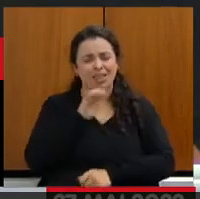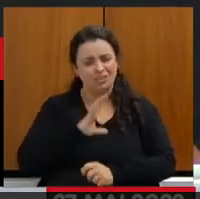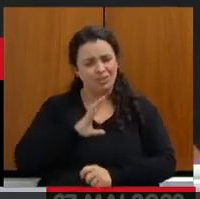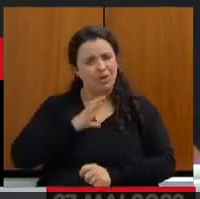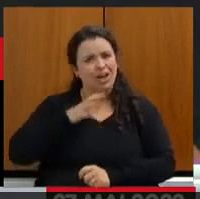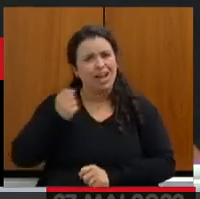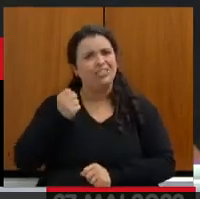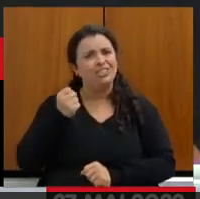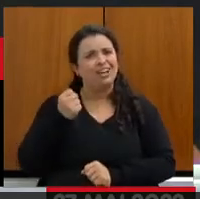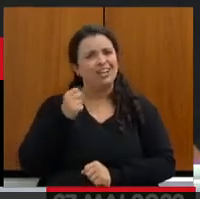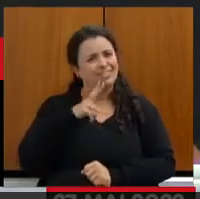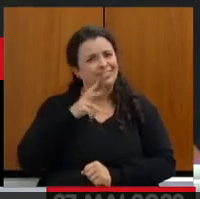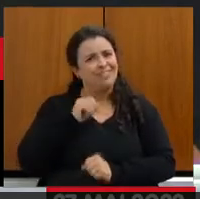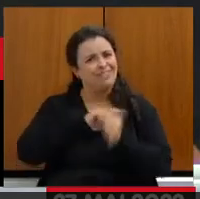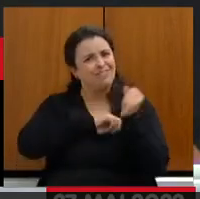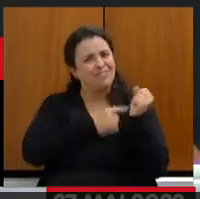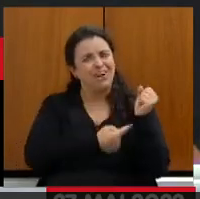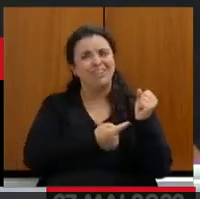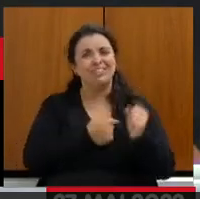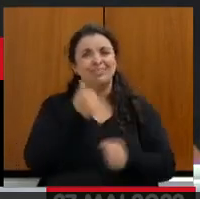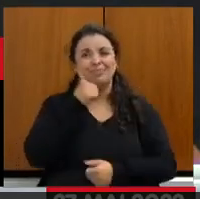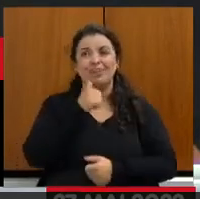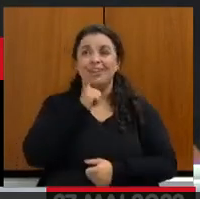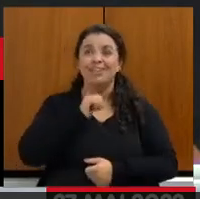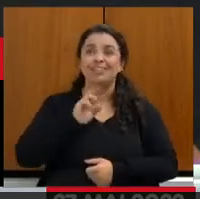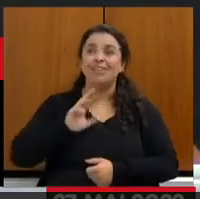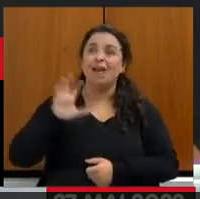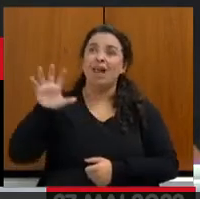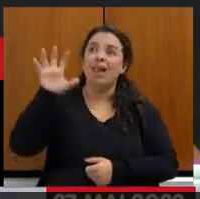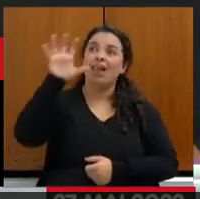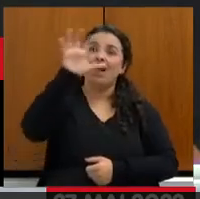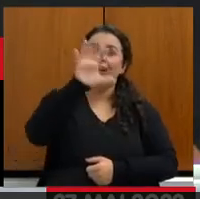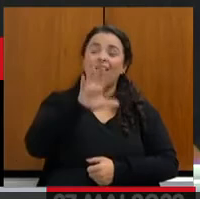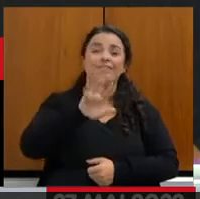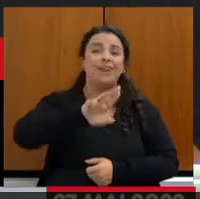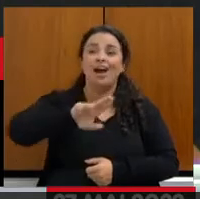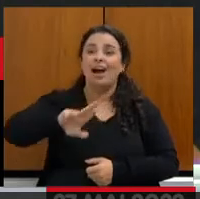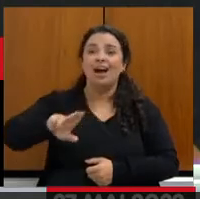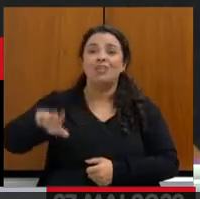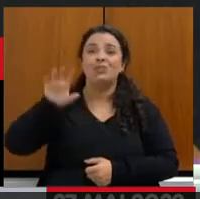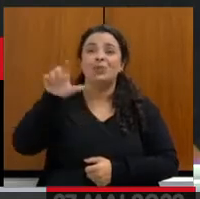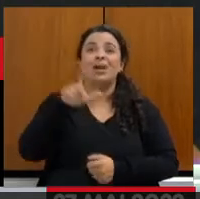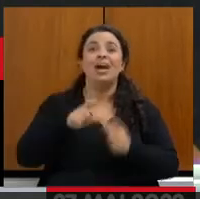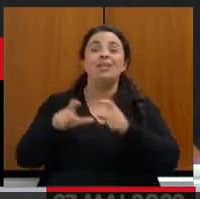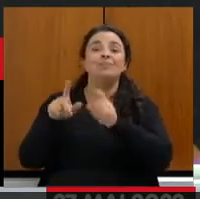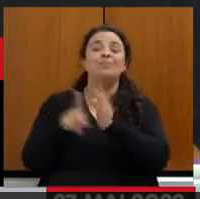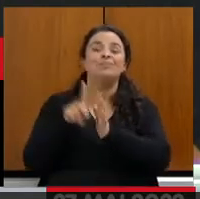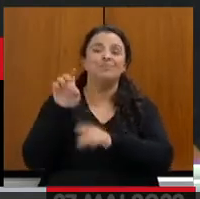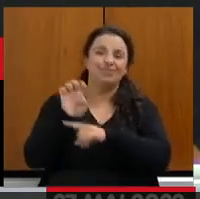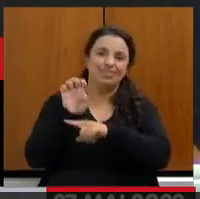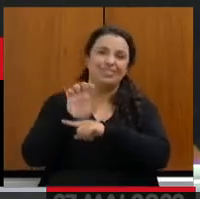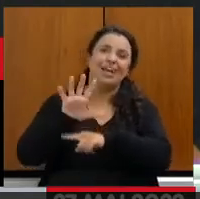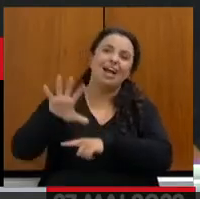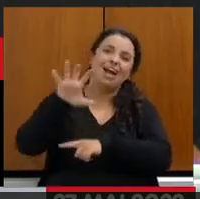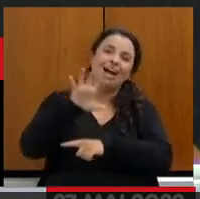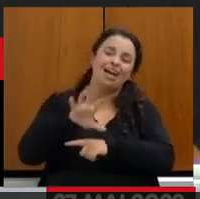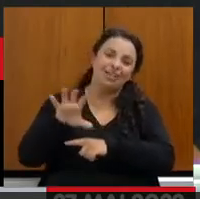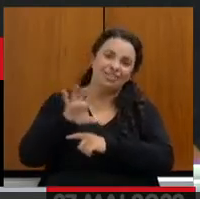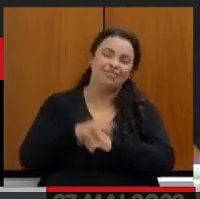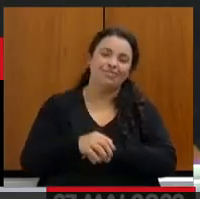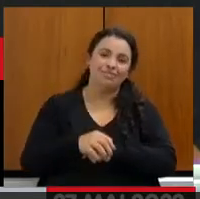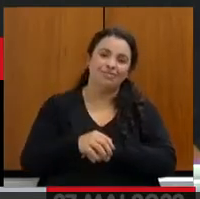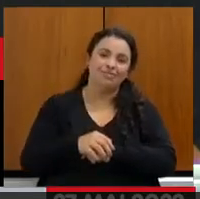mulheres espalhadas por diversos lugares desse estado mas infelizmente aqui a gente só pode possibilitar